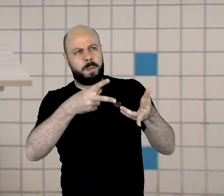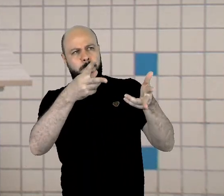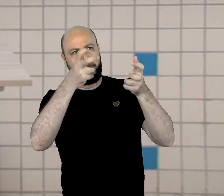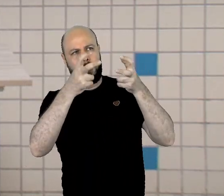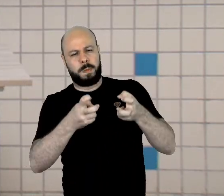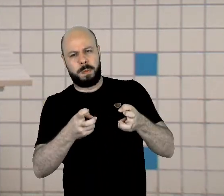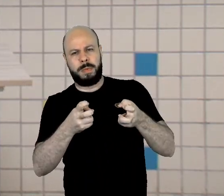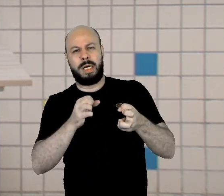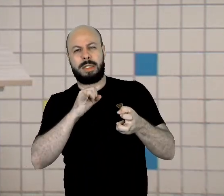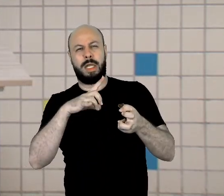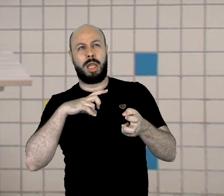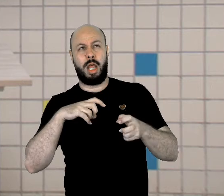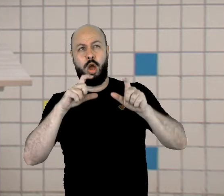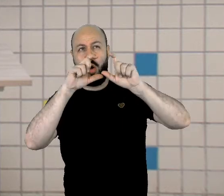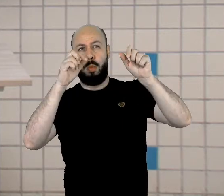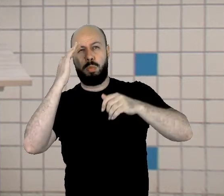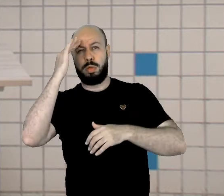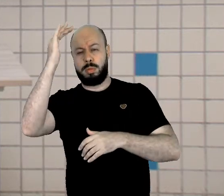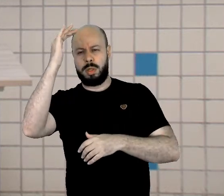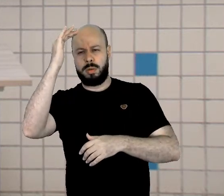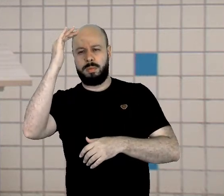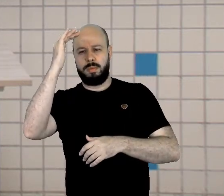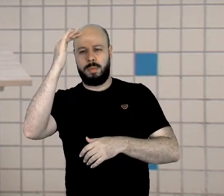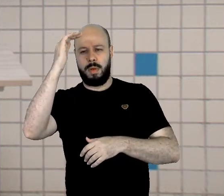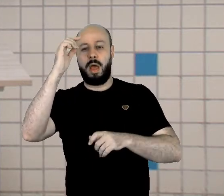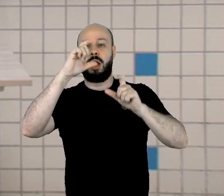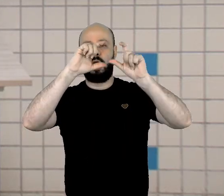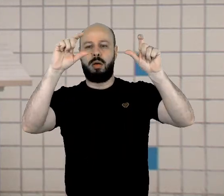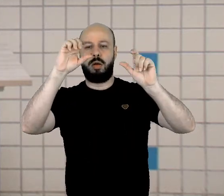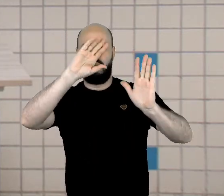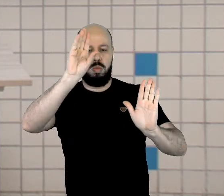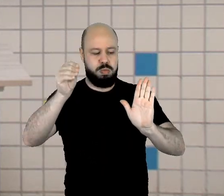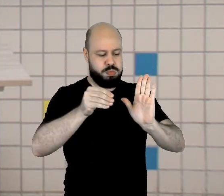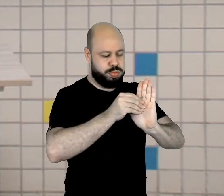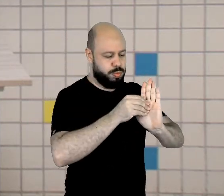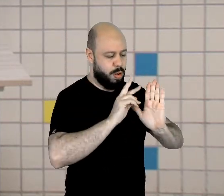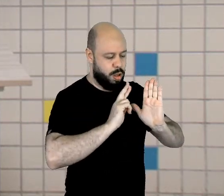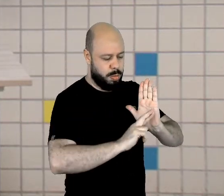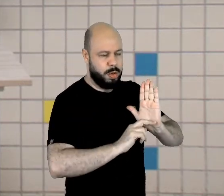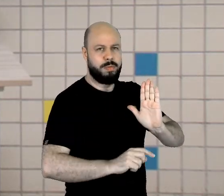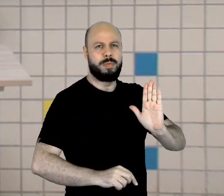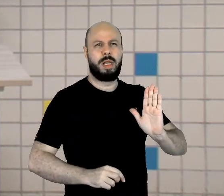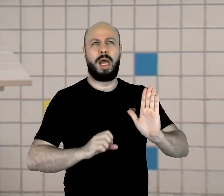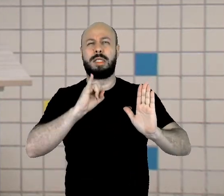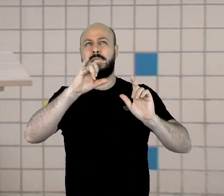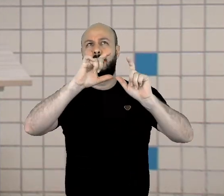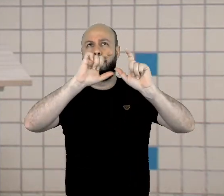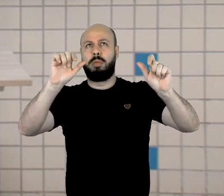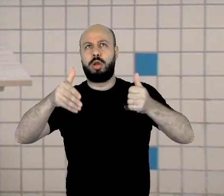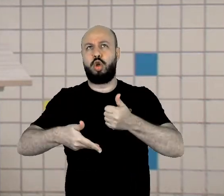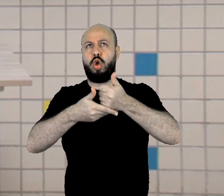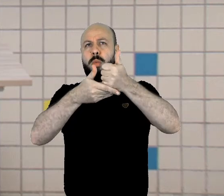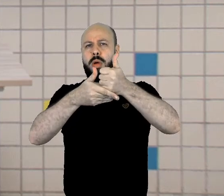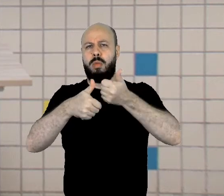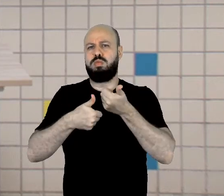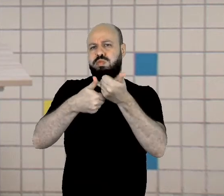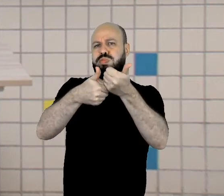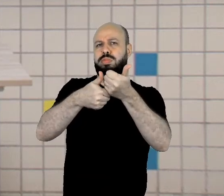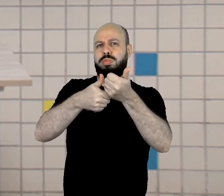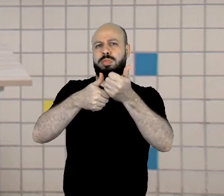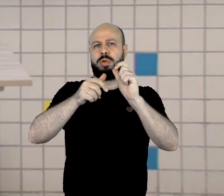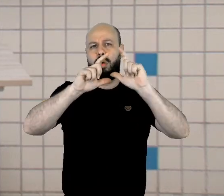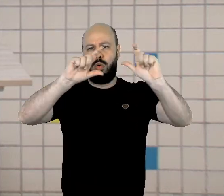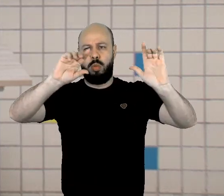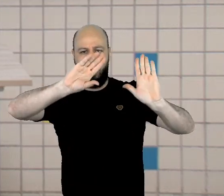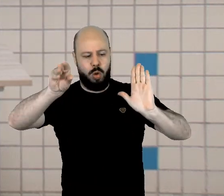notícia, tem um título principal. Se tiver, vocês vão colocar. Se tiver um título auxiliar, também vão colocar